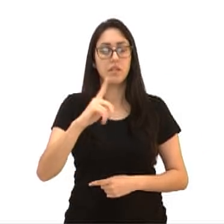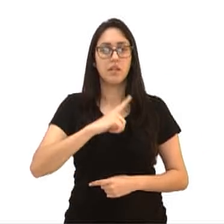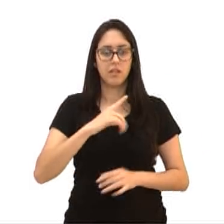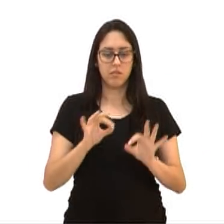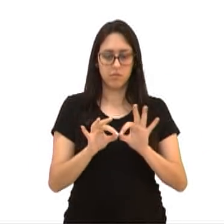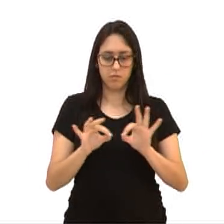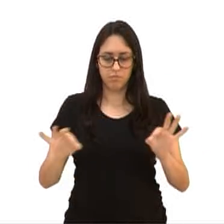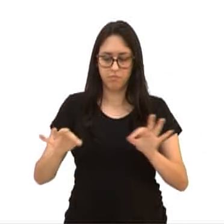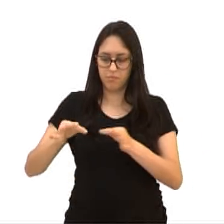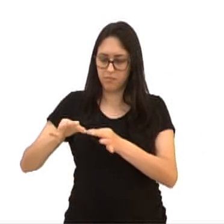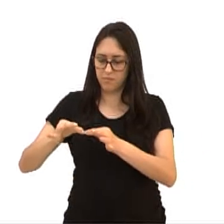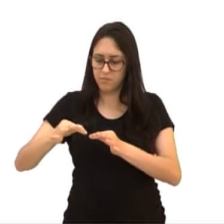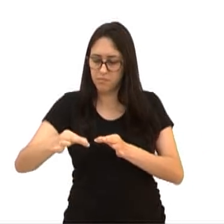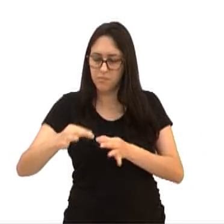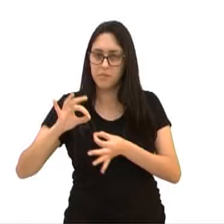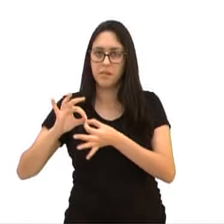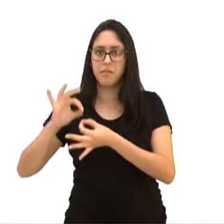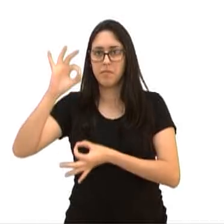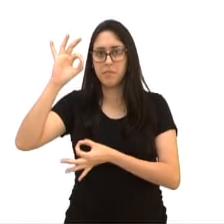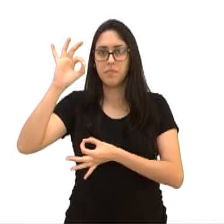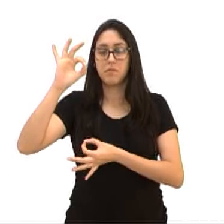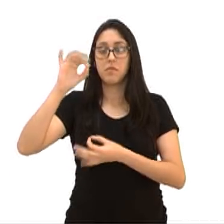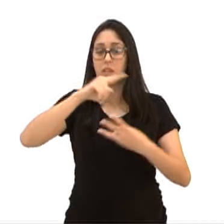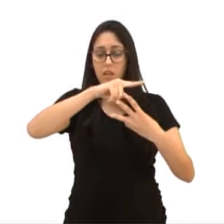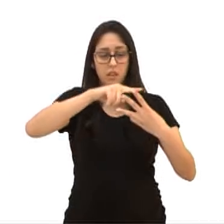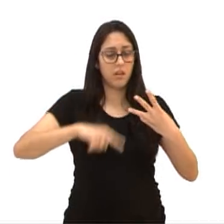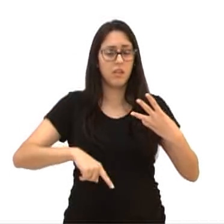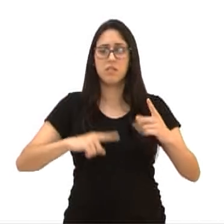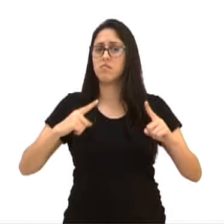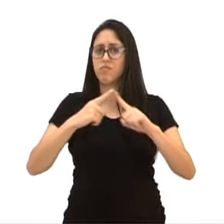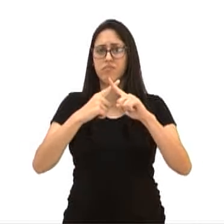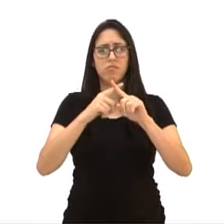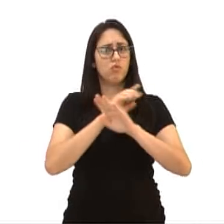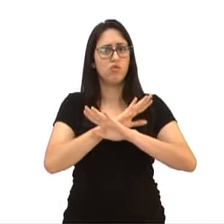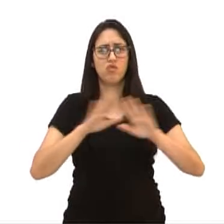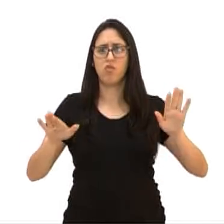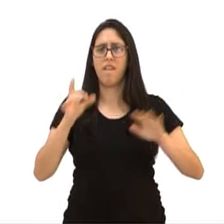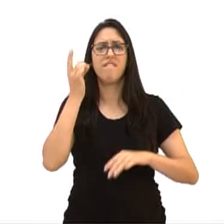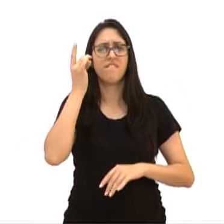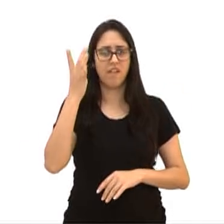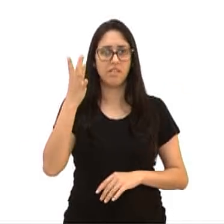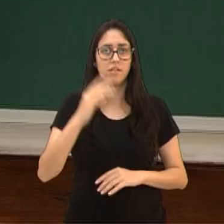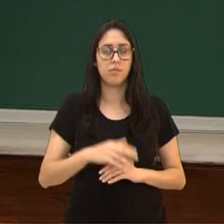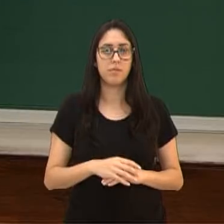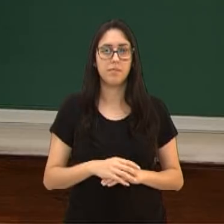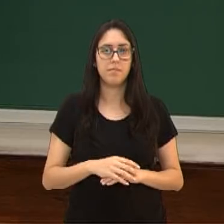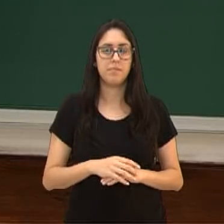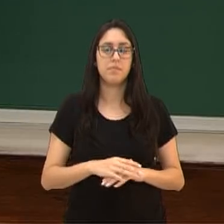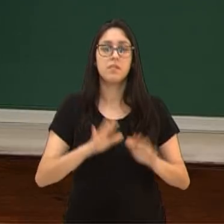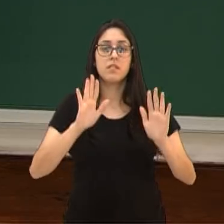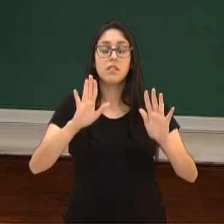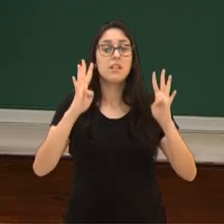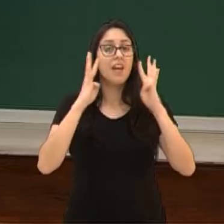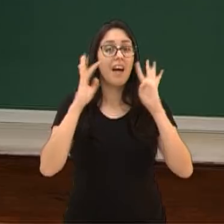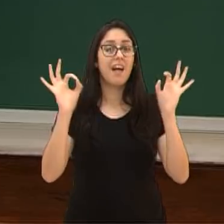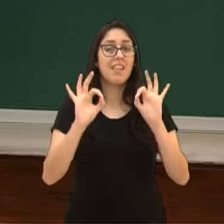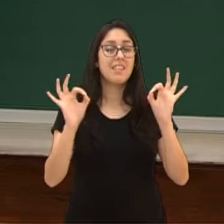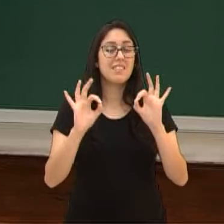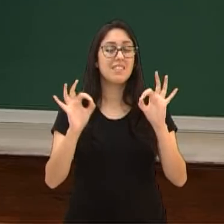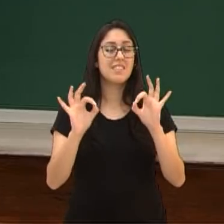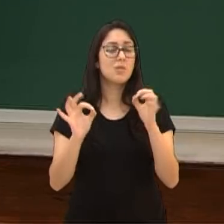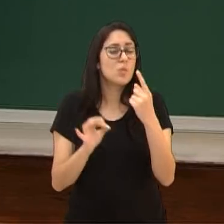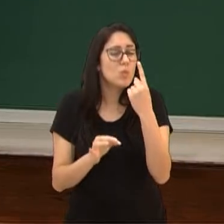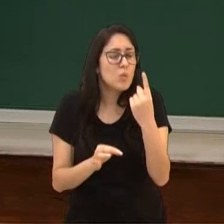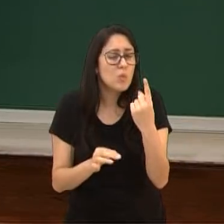e altura. Multiplica as 3, fechou. Bem fácil, tá bom? Só vamos nos ater a um pequeno detalhe,